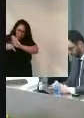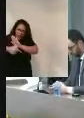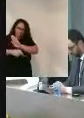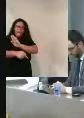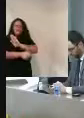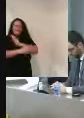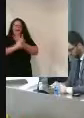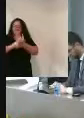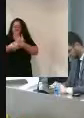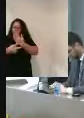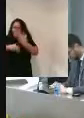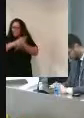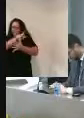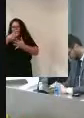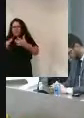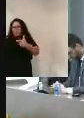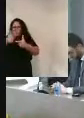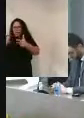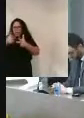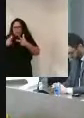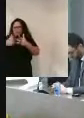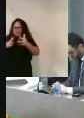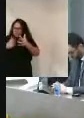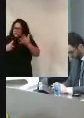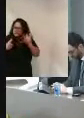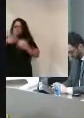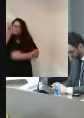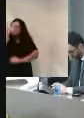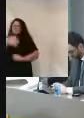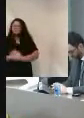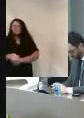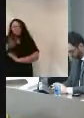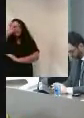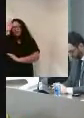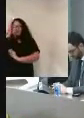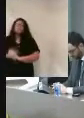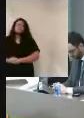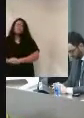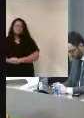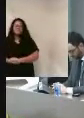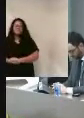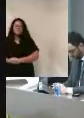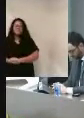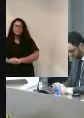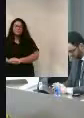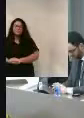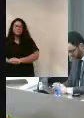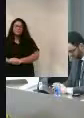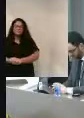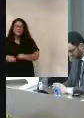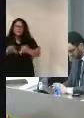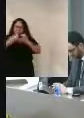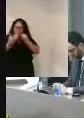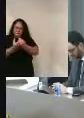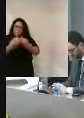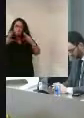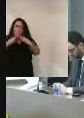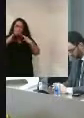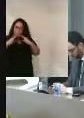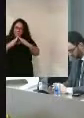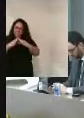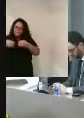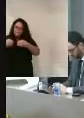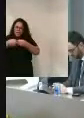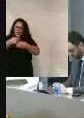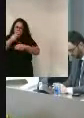problemas, principalmente para as comunidades que dependem desses rios, né? Porque aumenta a profundidade, diminui